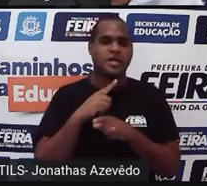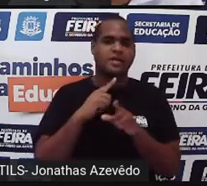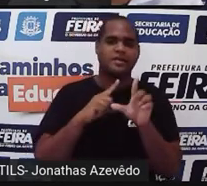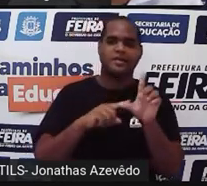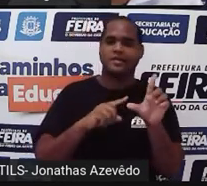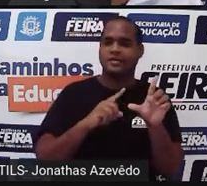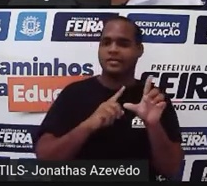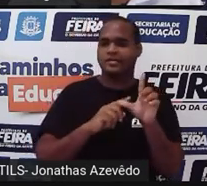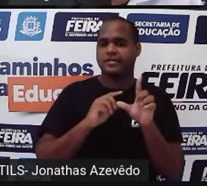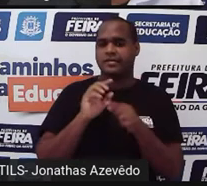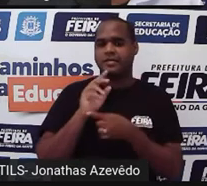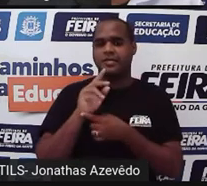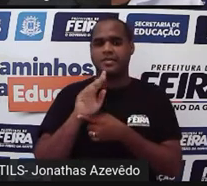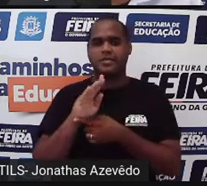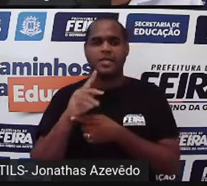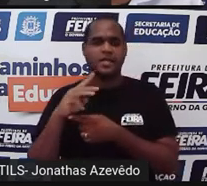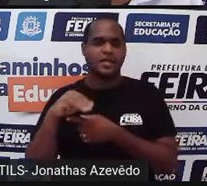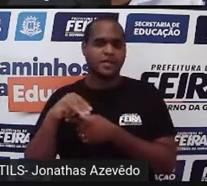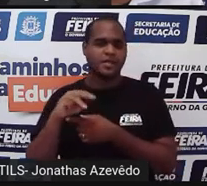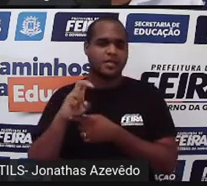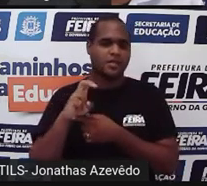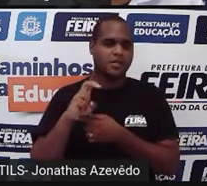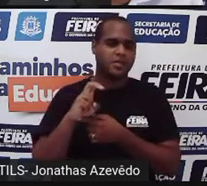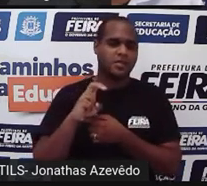letras ali, PM5,